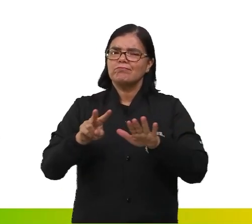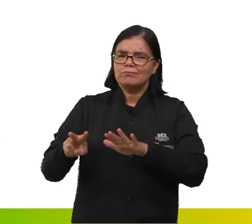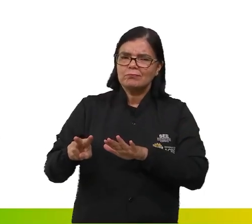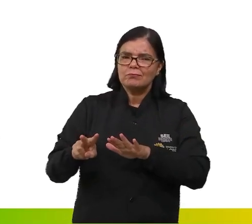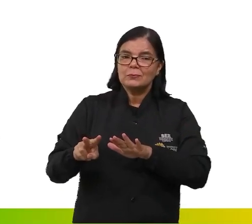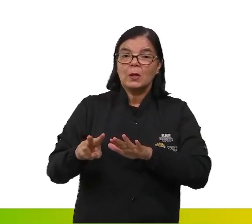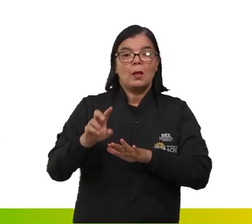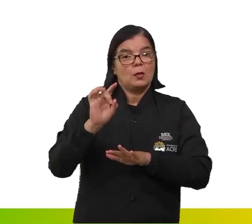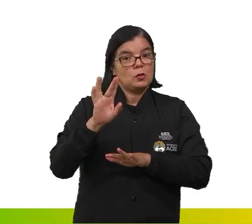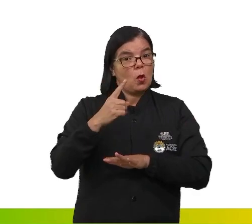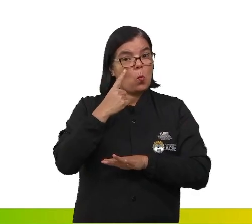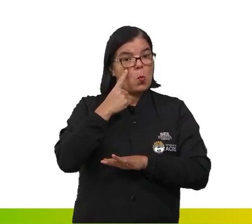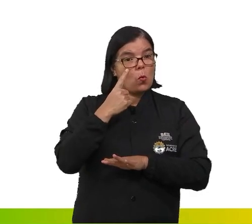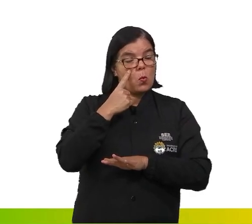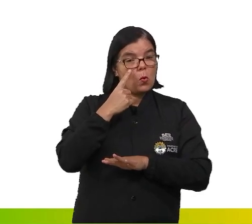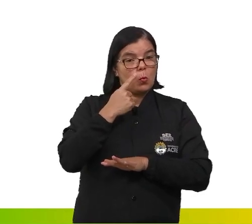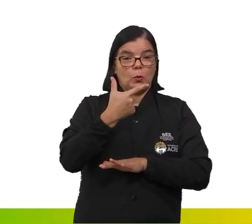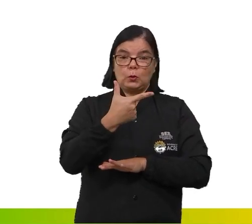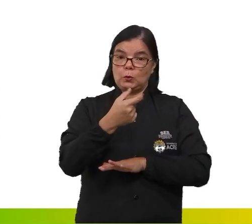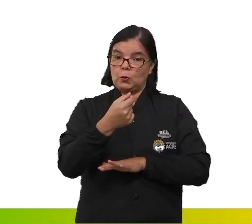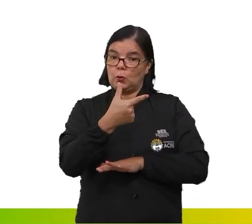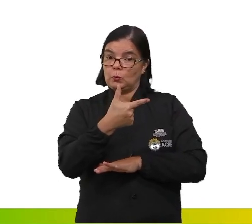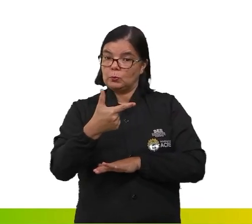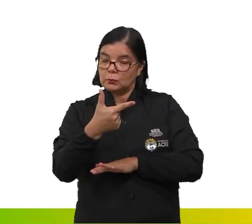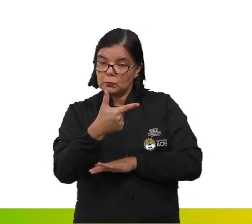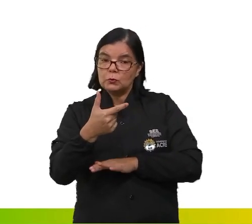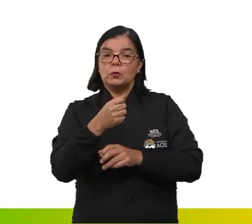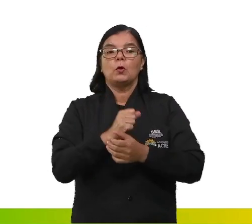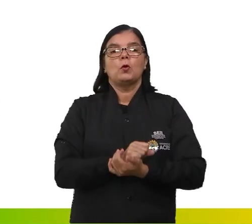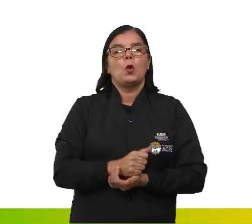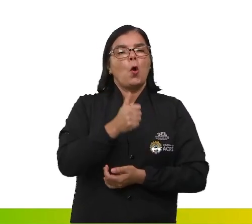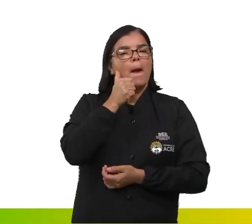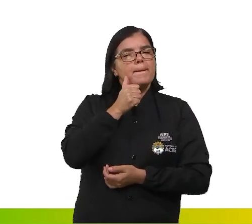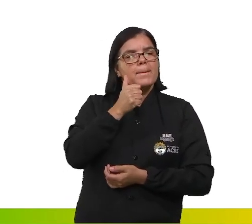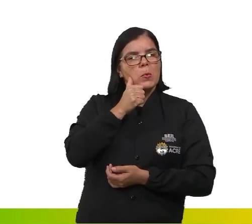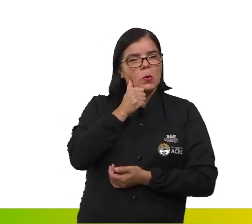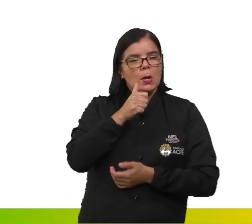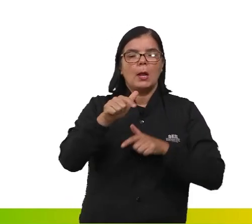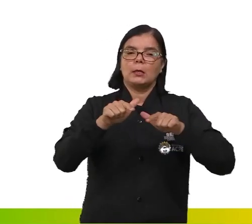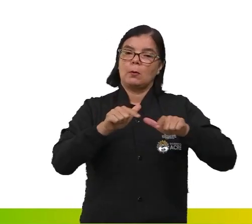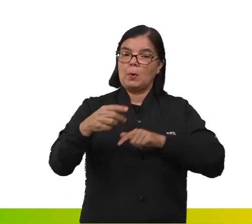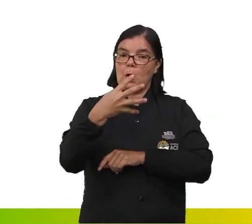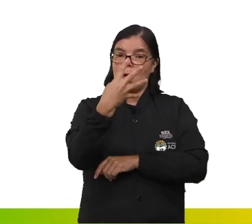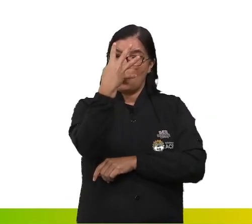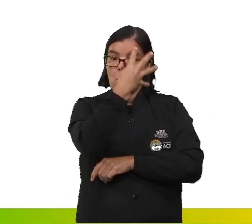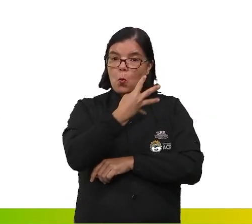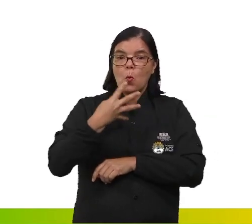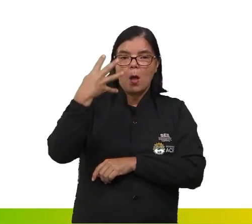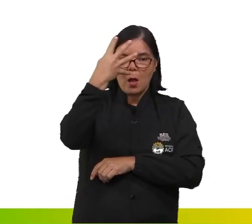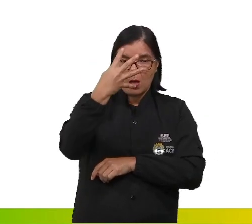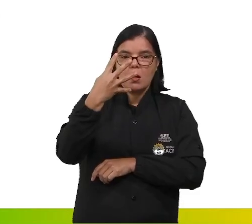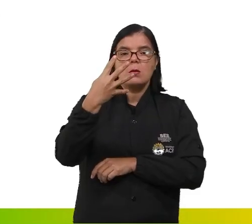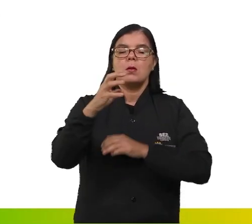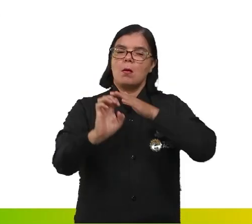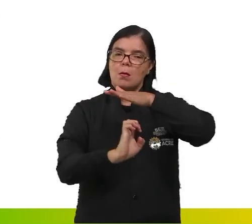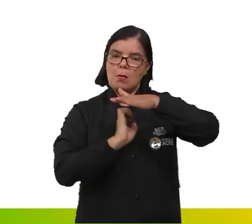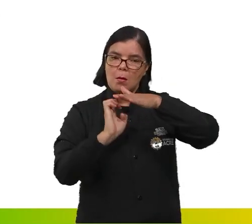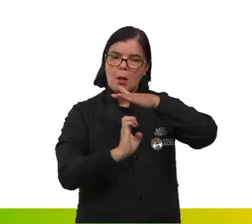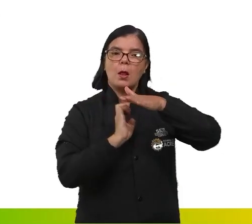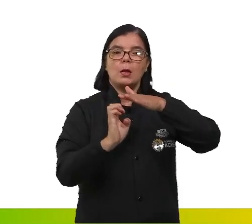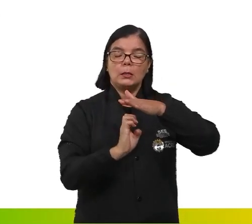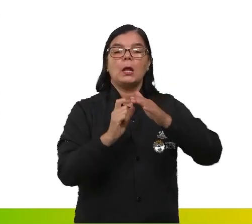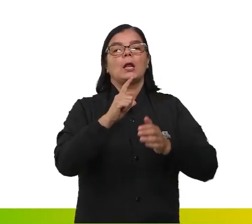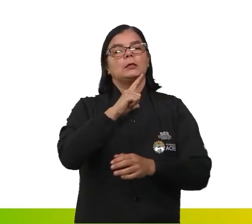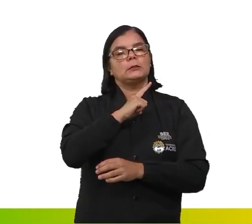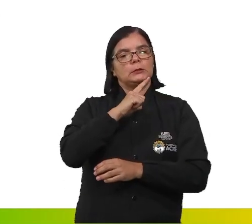semanalmente, isso aqui nós estamos falando de 2022, quando uma mulher trabalhava 44 horas numa empresa,